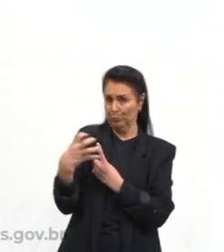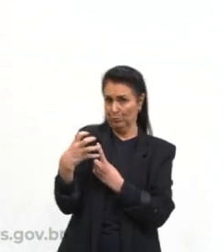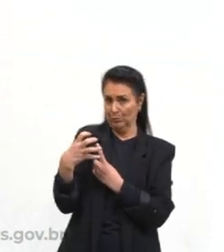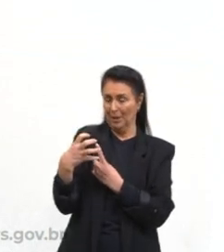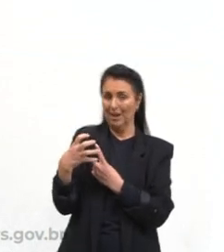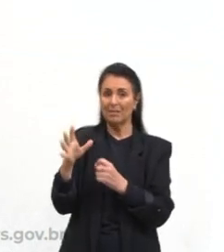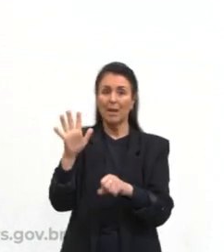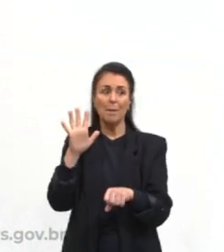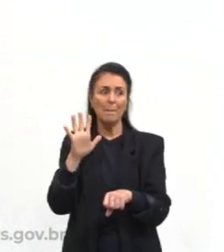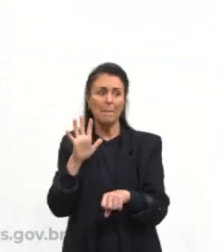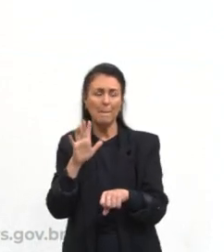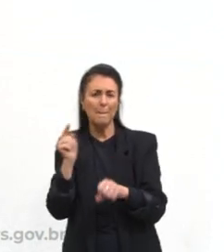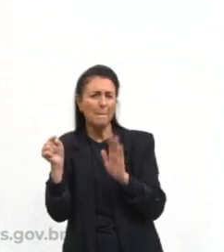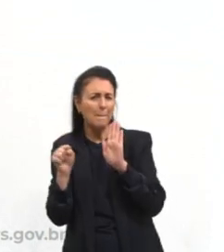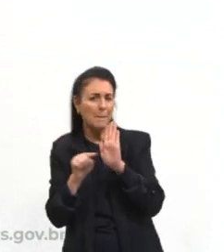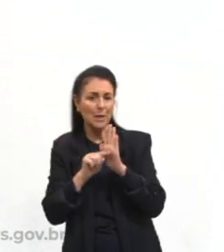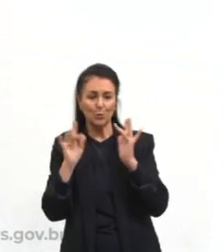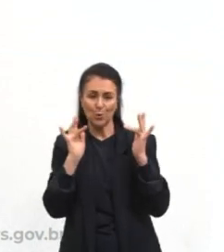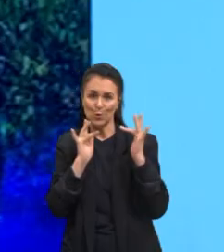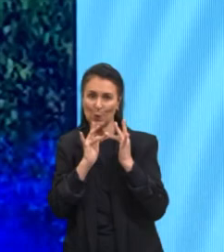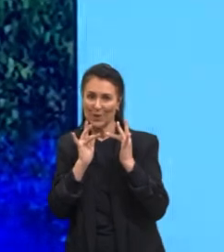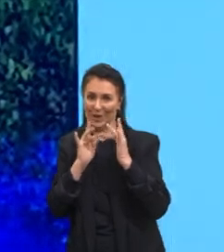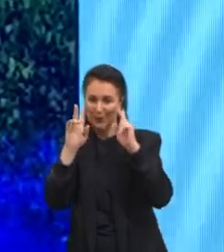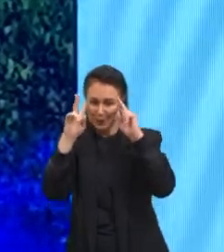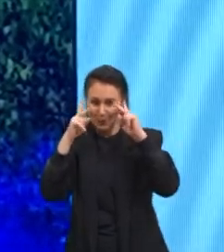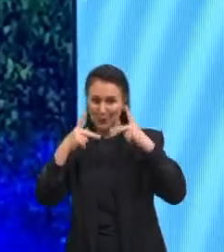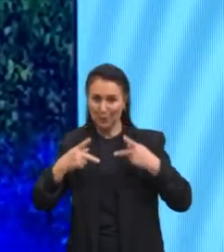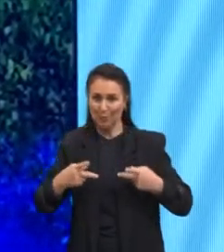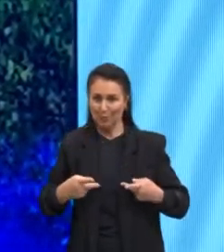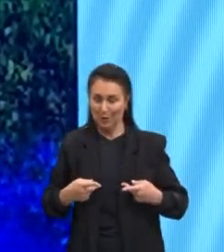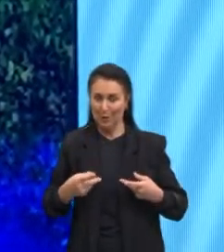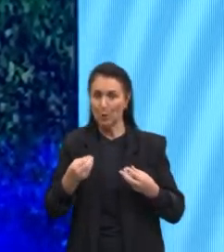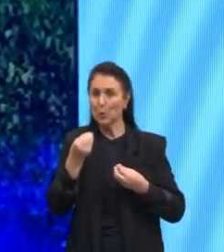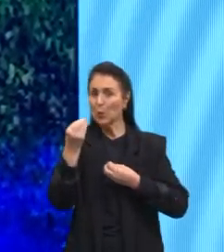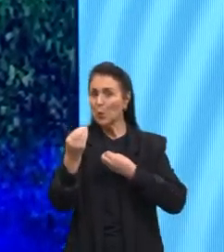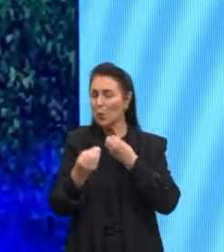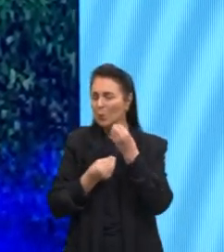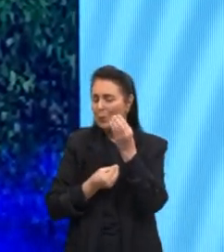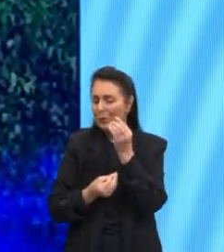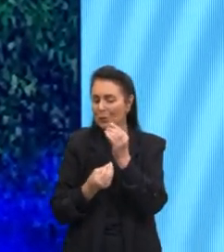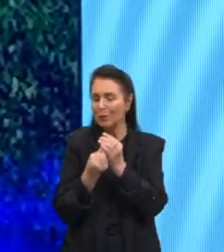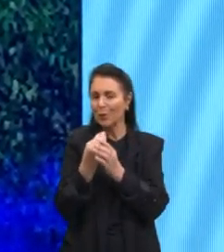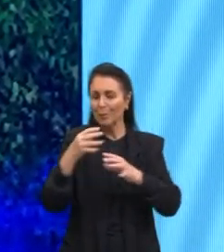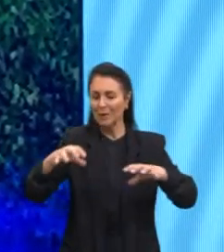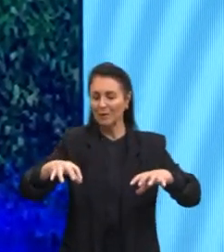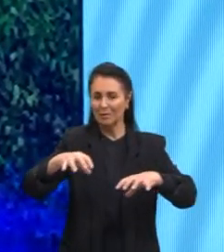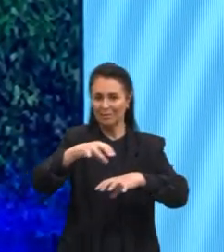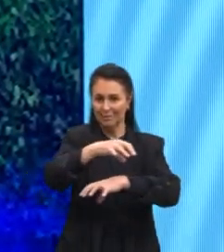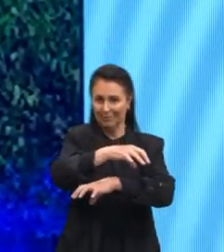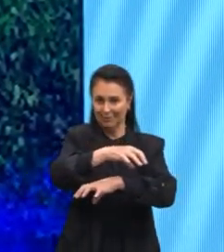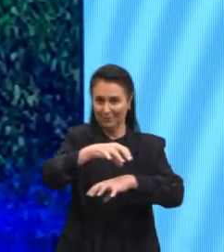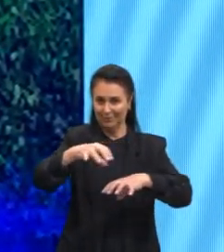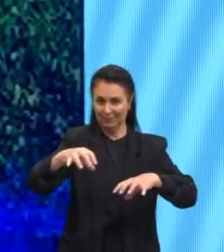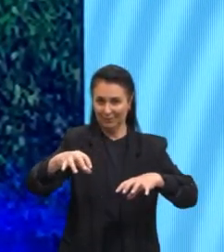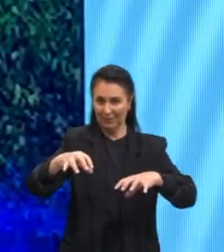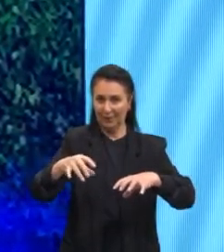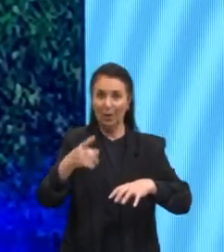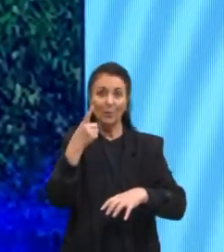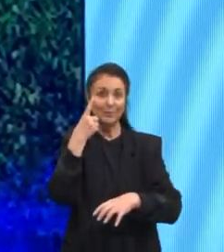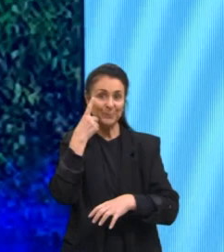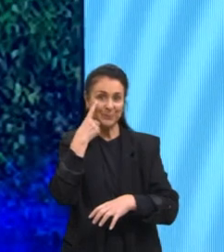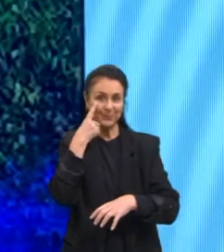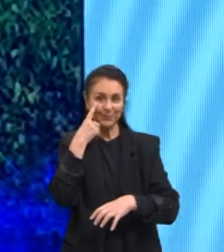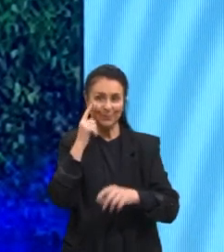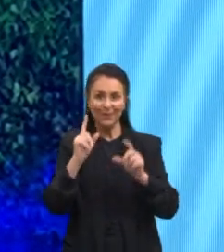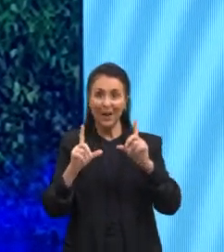contato do ser humano tá gozado como é que forma esse bioma lembra que a gente viu no exatamente onde fica mostrando aqui